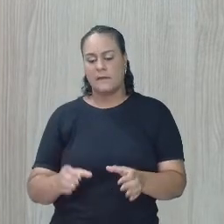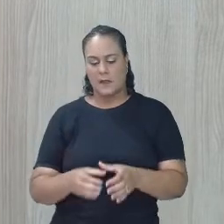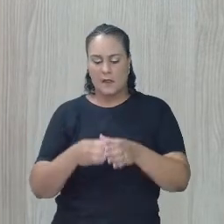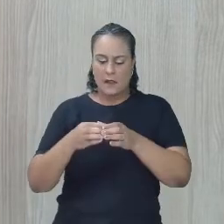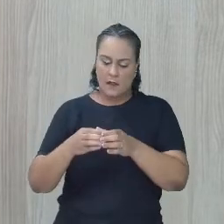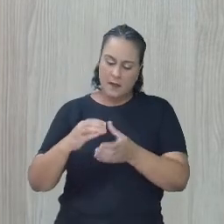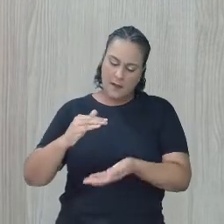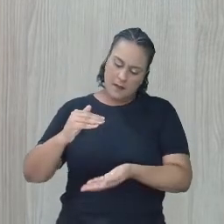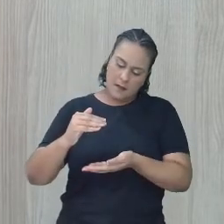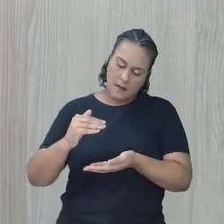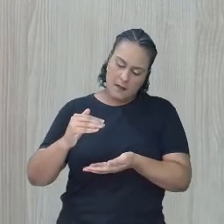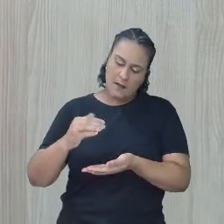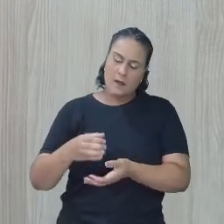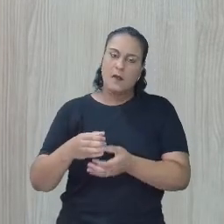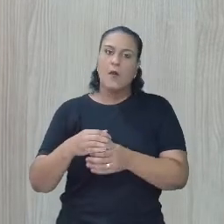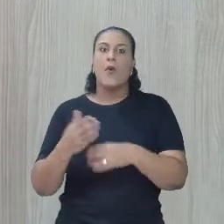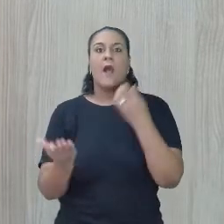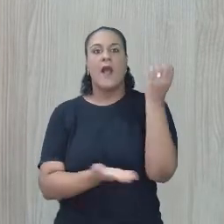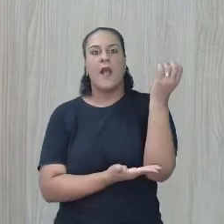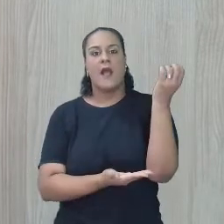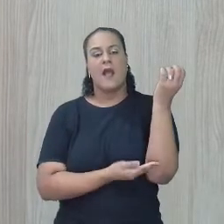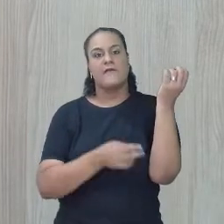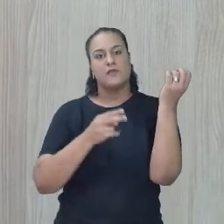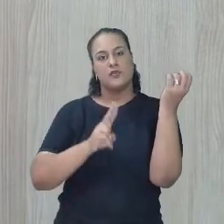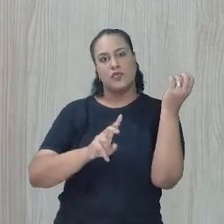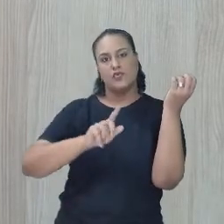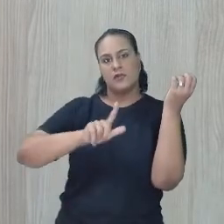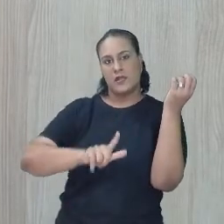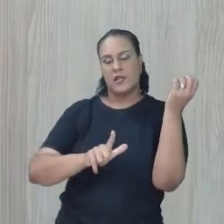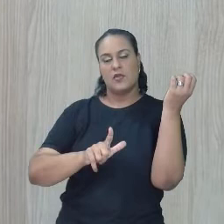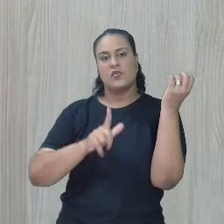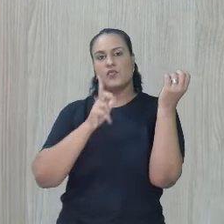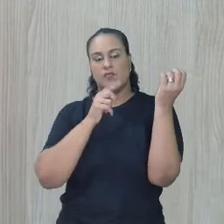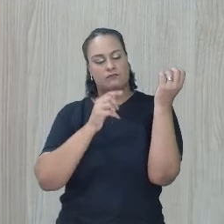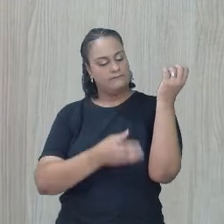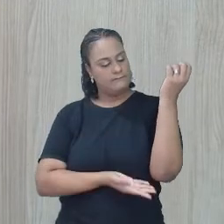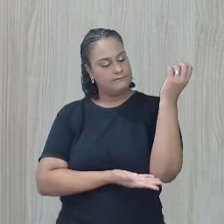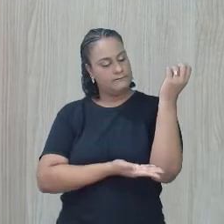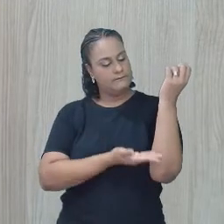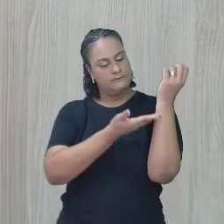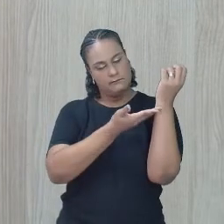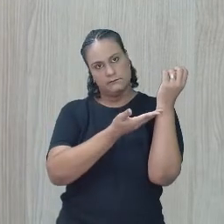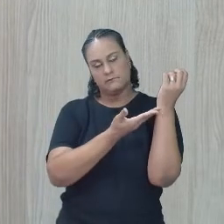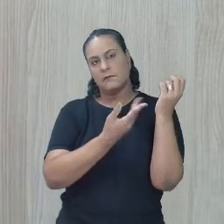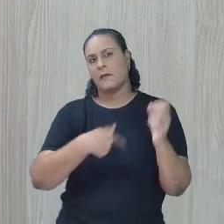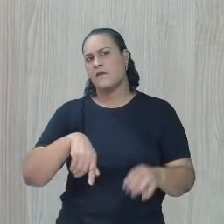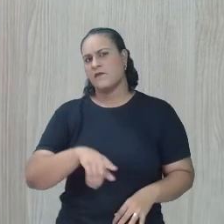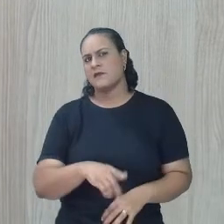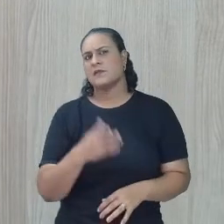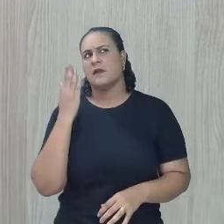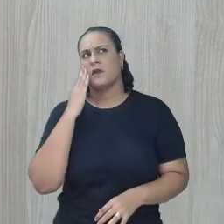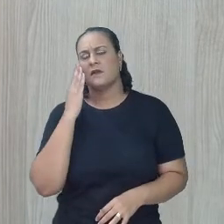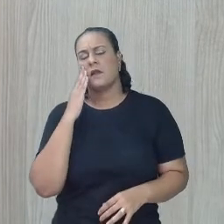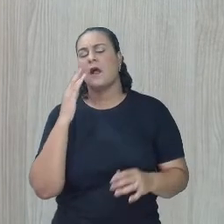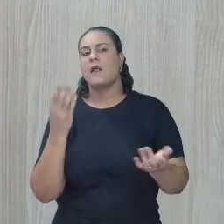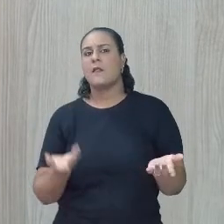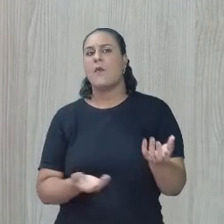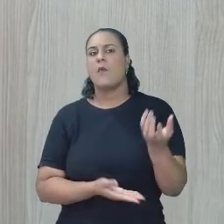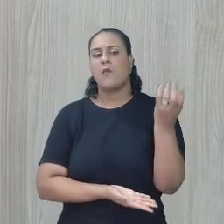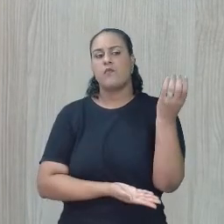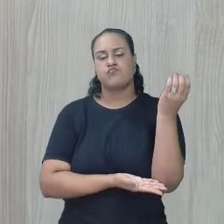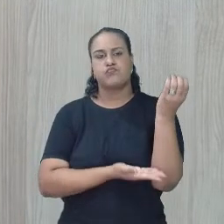ali constantemente. Uma garrafa de 2 litros, né? Você começa a ter essa noção aí de volume e de